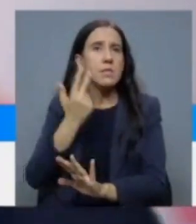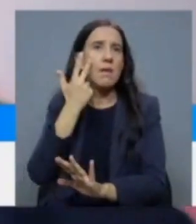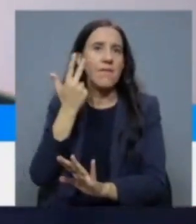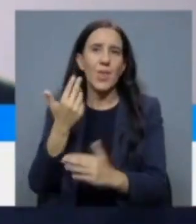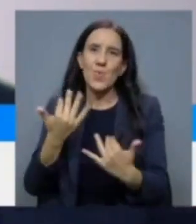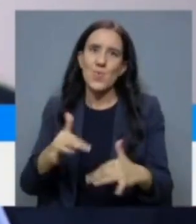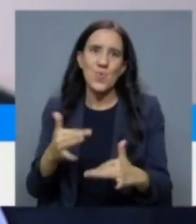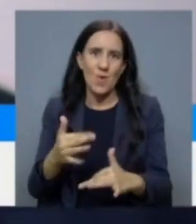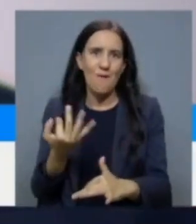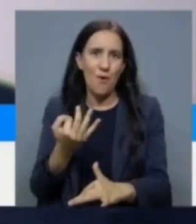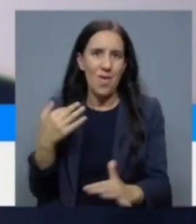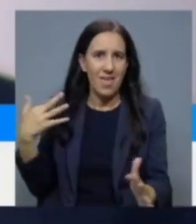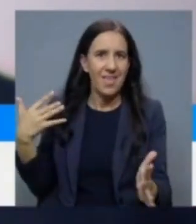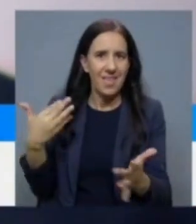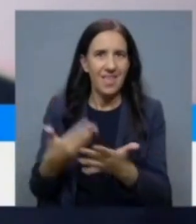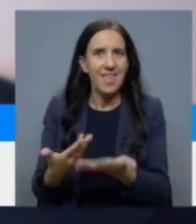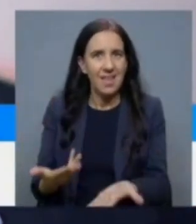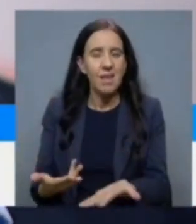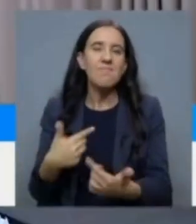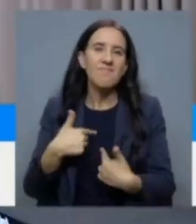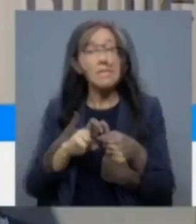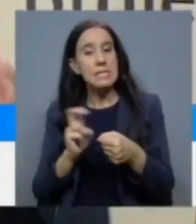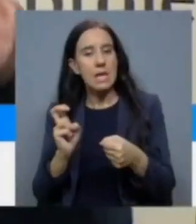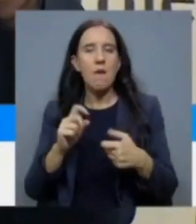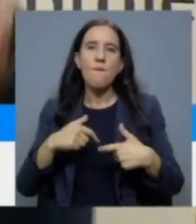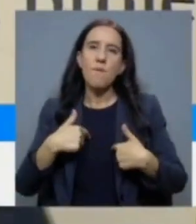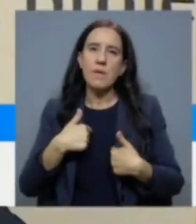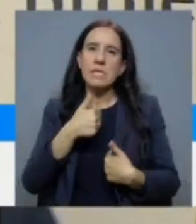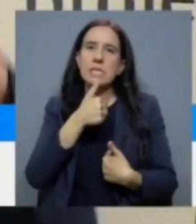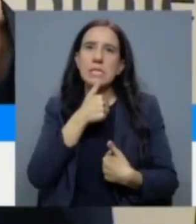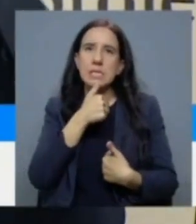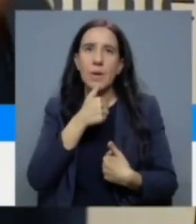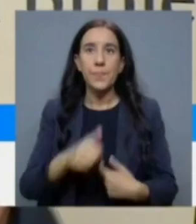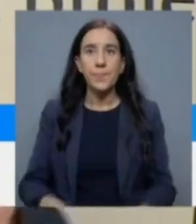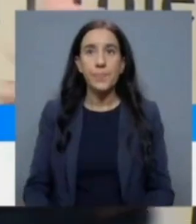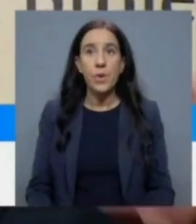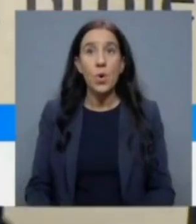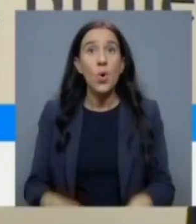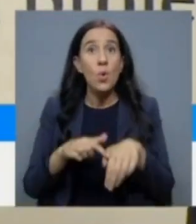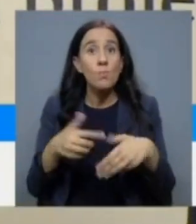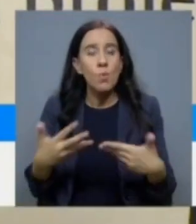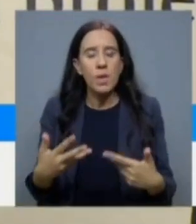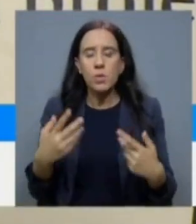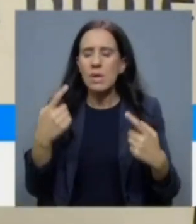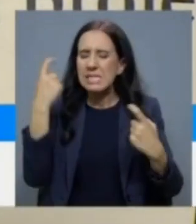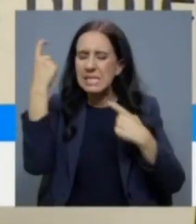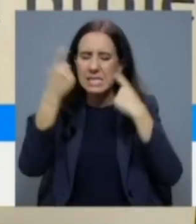espantosa, e isso devo ao meu partido. Este momento que eu refleti muito,